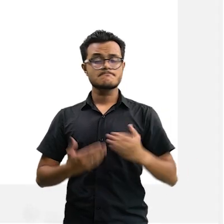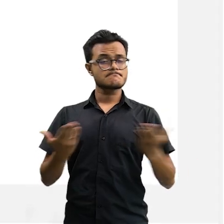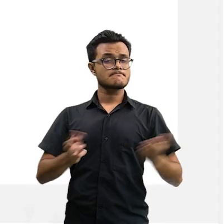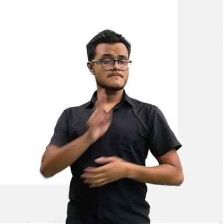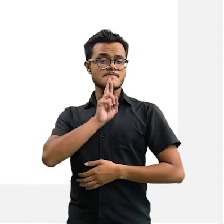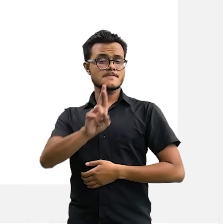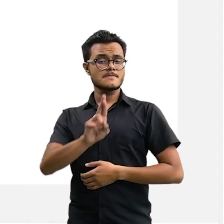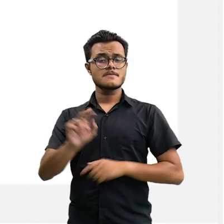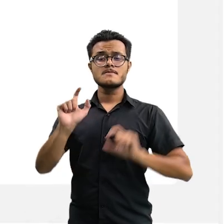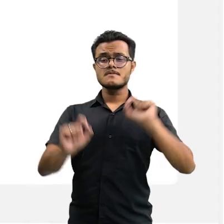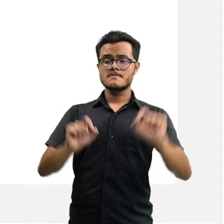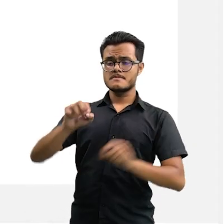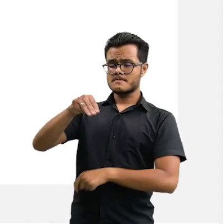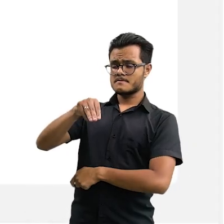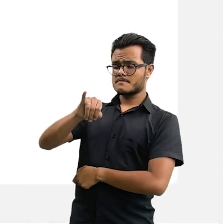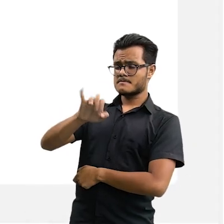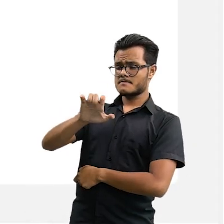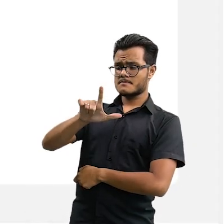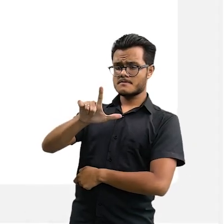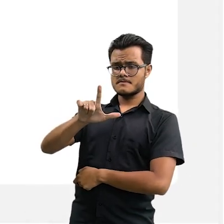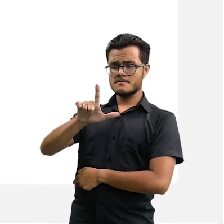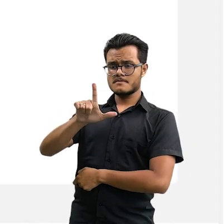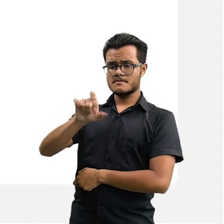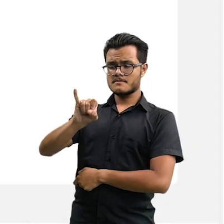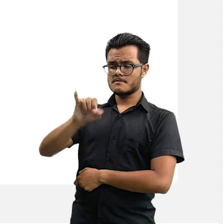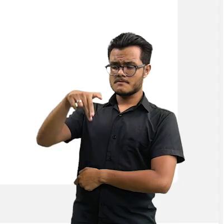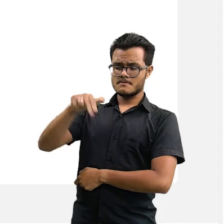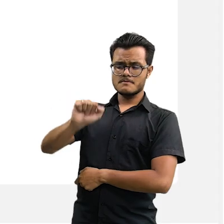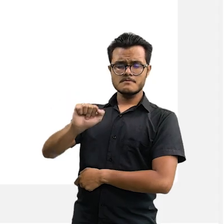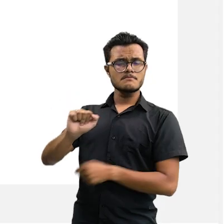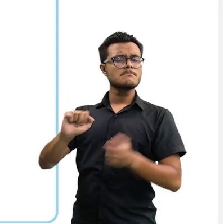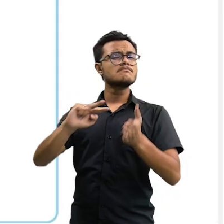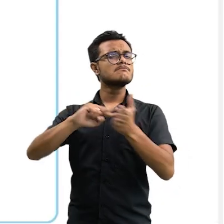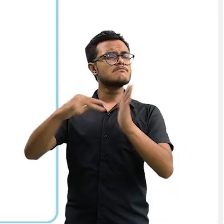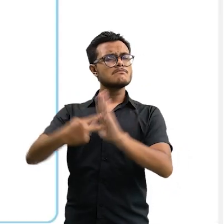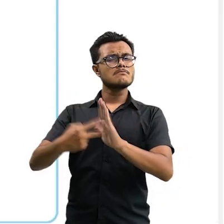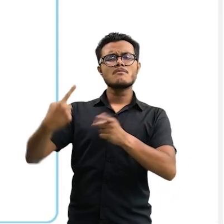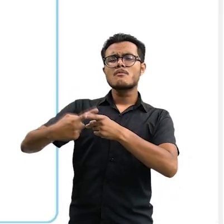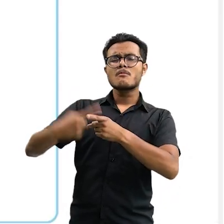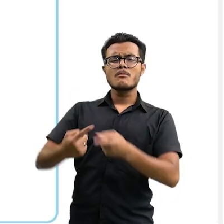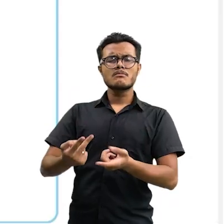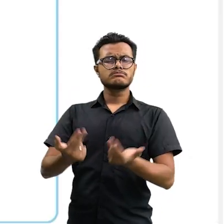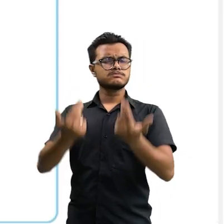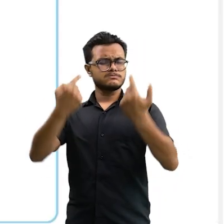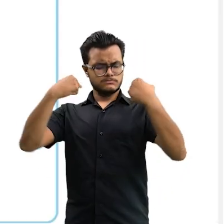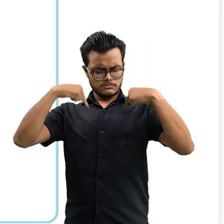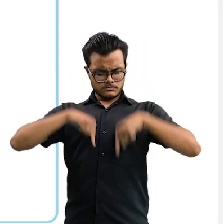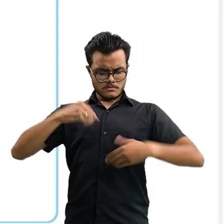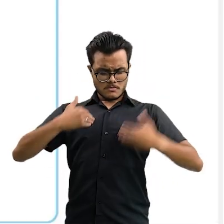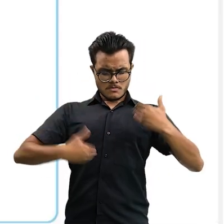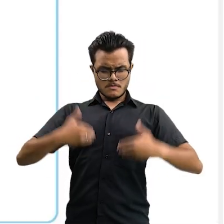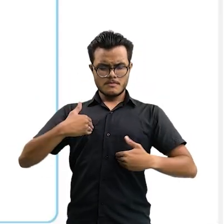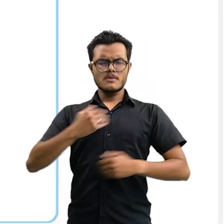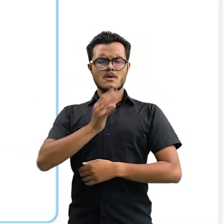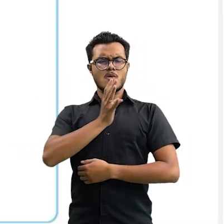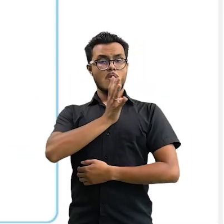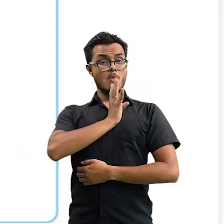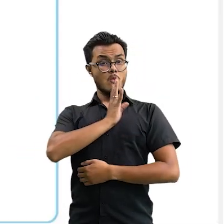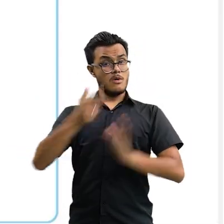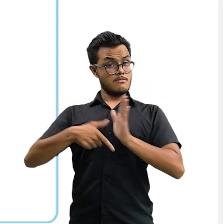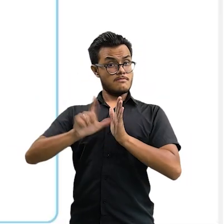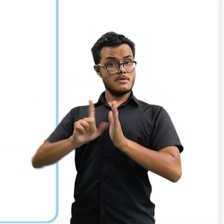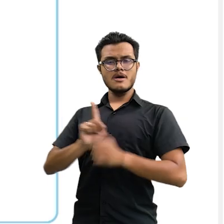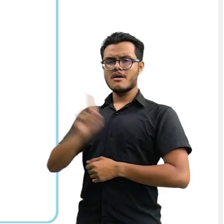a função da nossa bainha de mielina, né, gente? Primeiro, a gente tem que conhecer o nosso neurônio aqui. Olha só o nosso